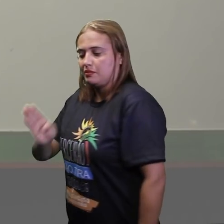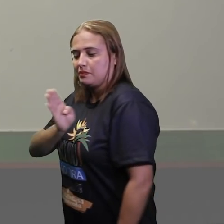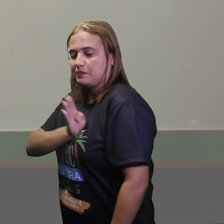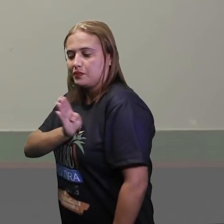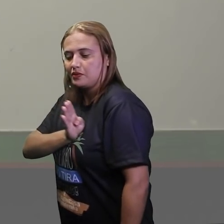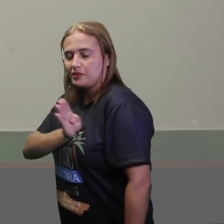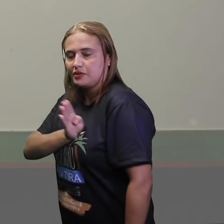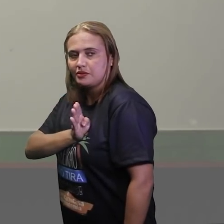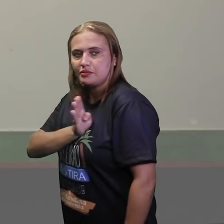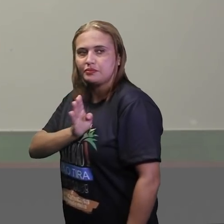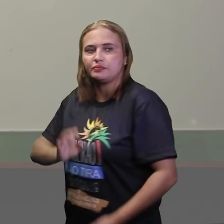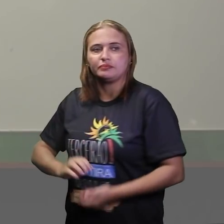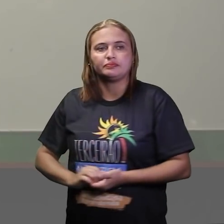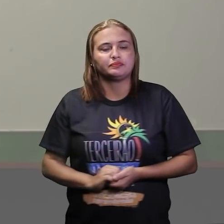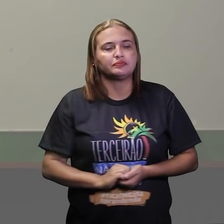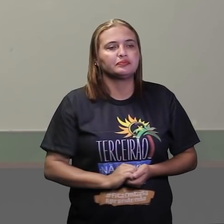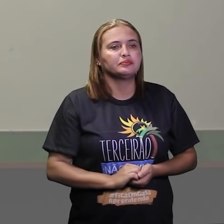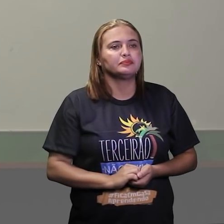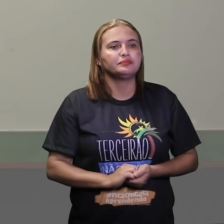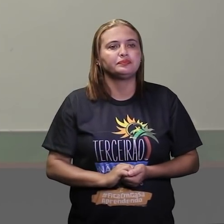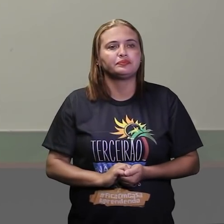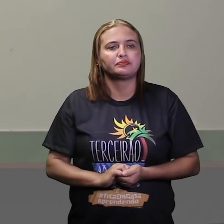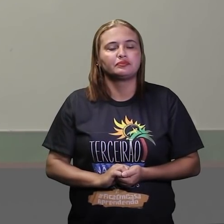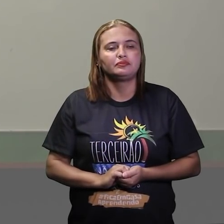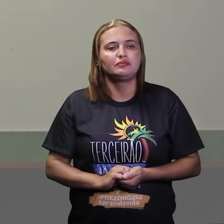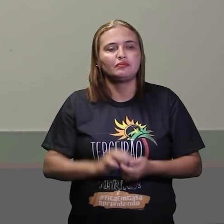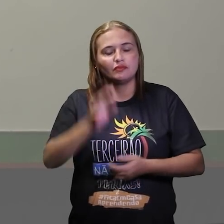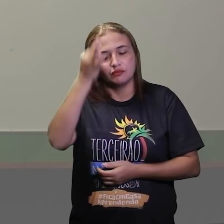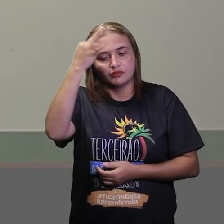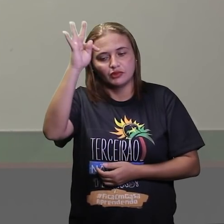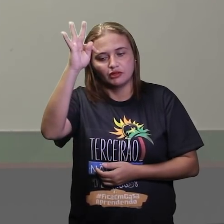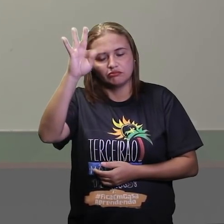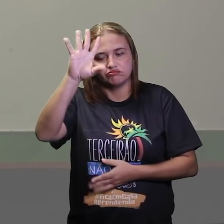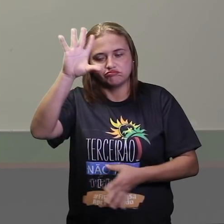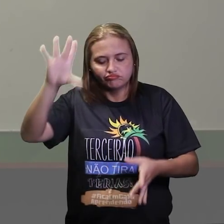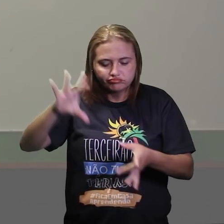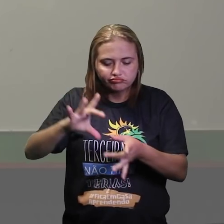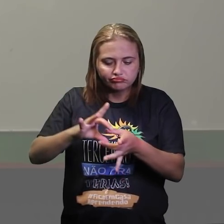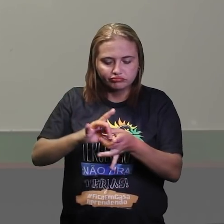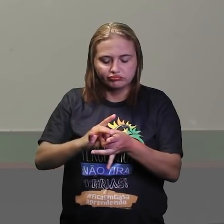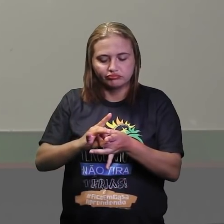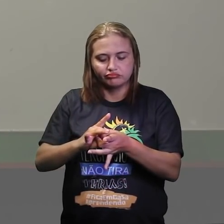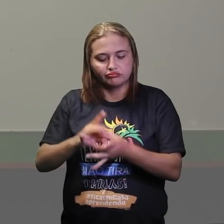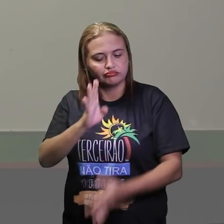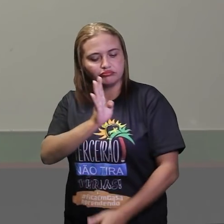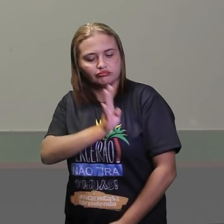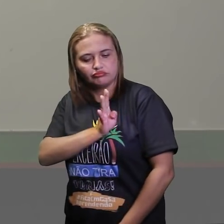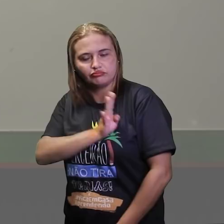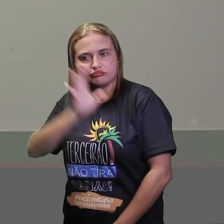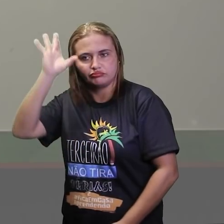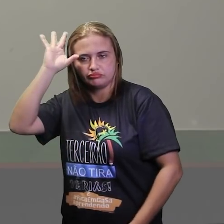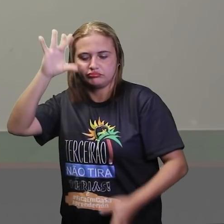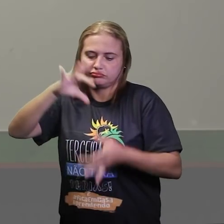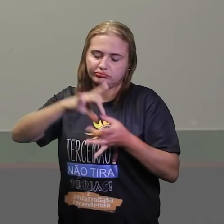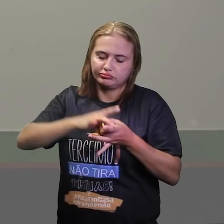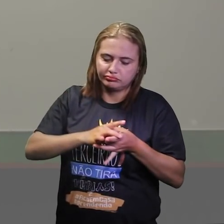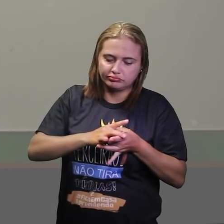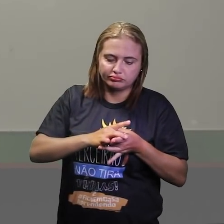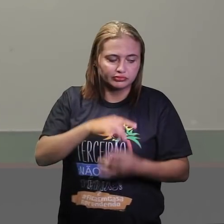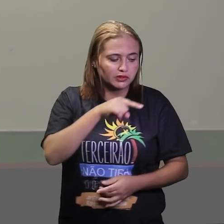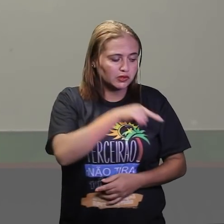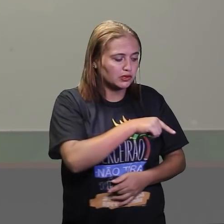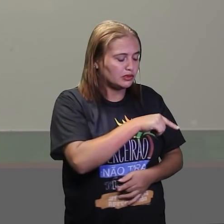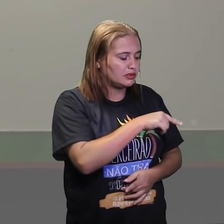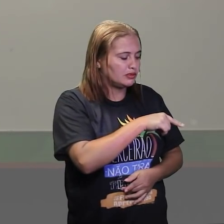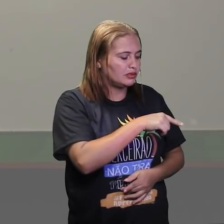Liberalismo, burguesia. Então aqui é uma teoria que está aliada à burguesia, que é uma teoria que está aliada à nobreza. Então tu vai perceber que se eu defendo o absolutismo,